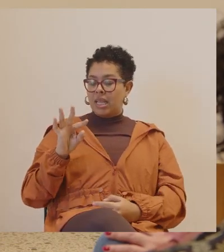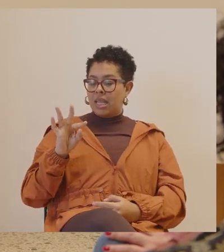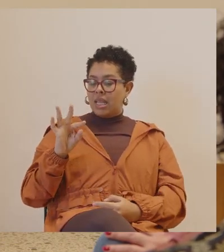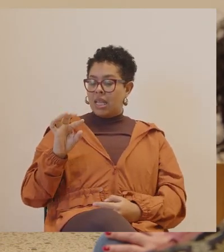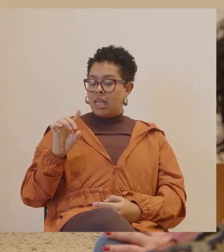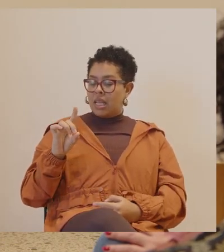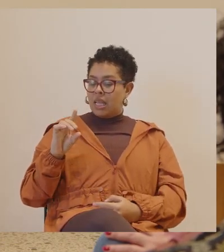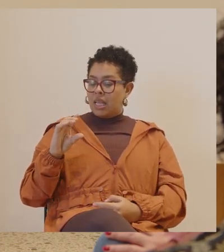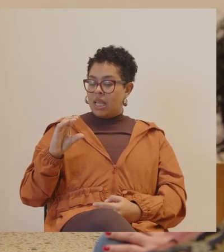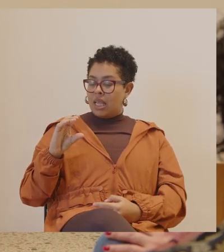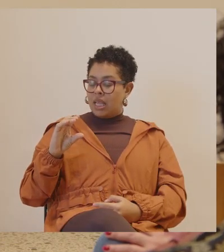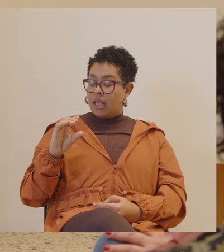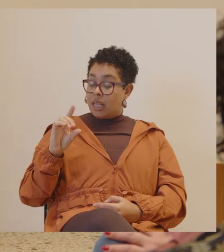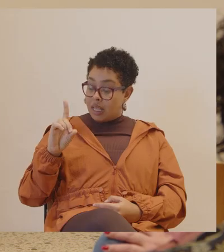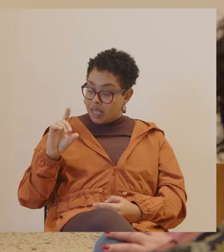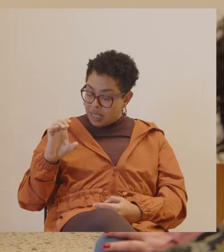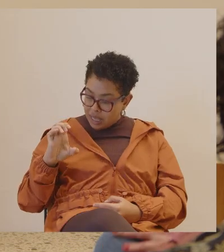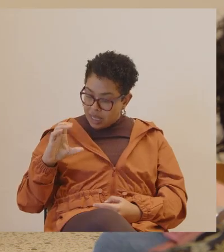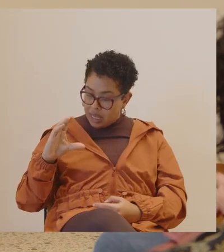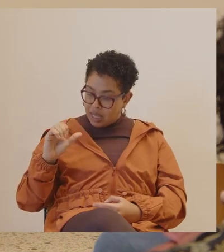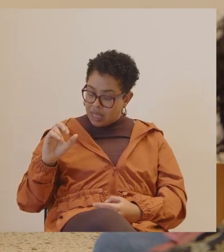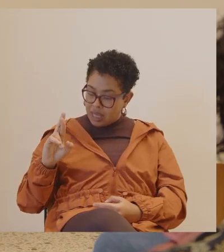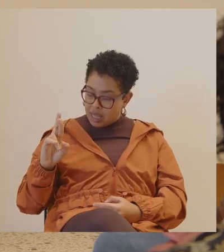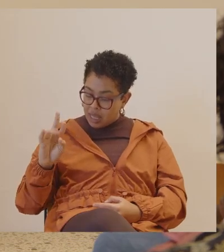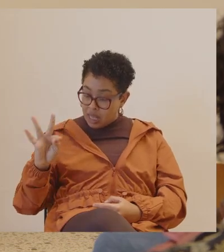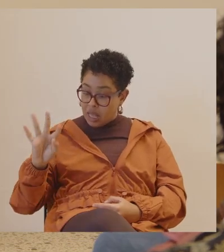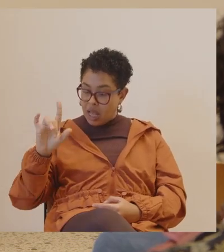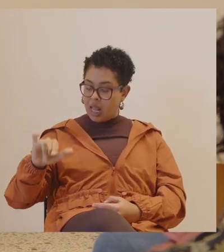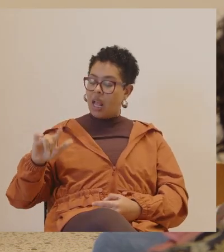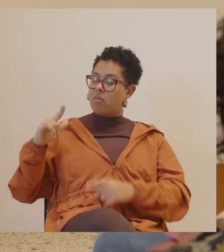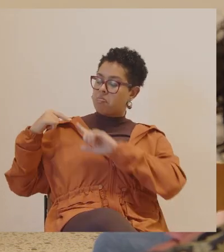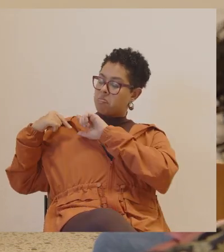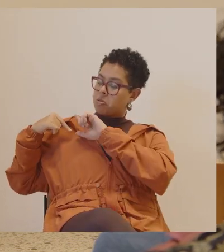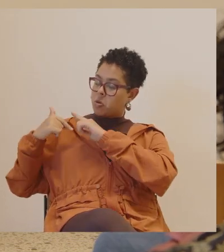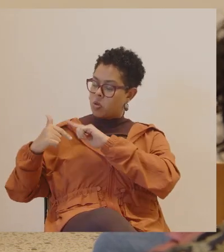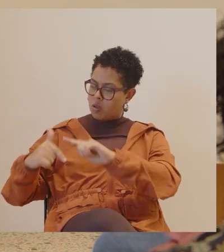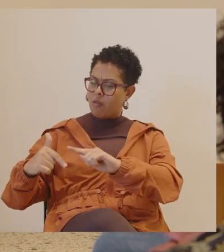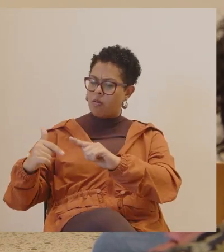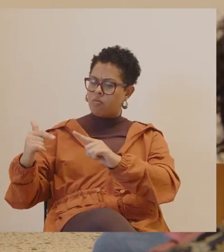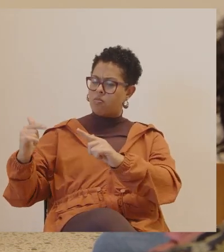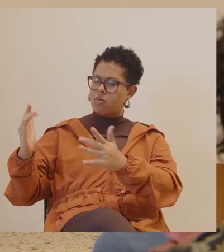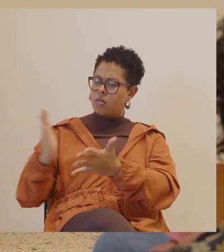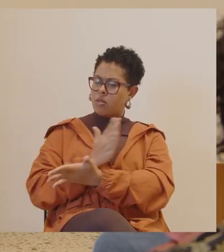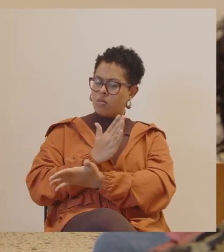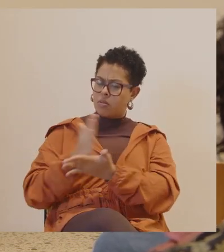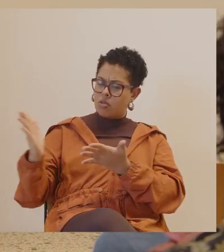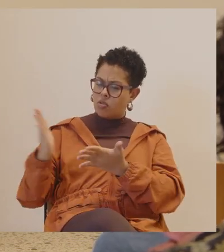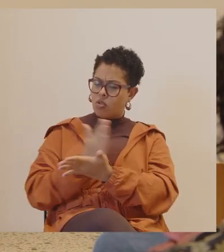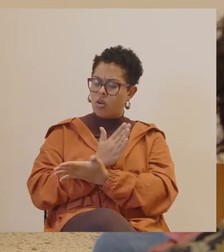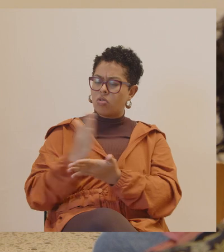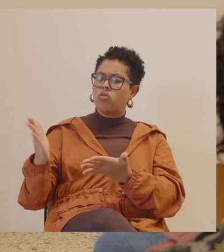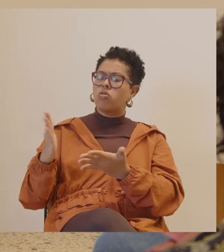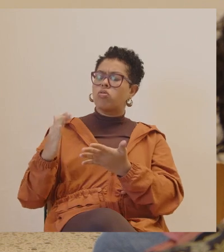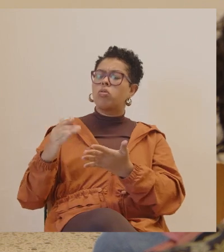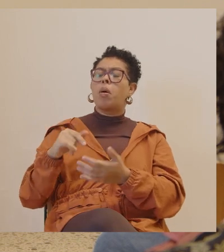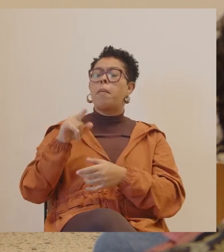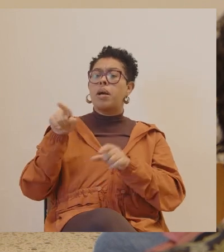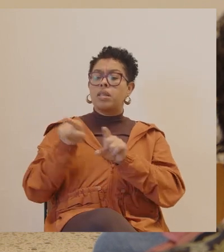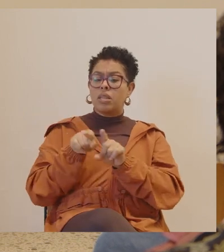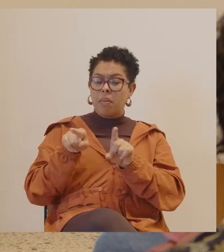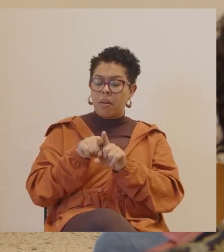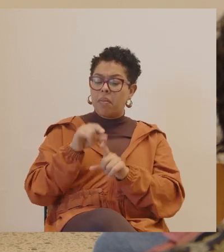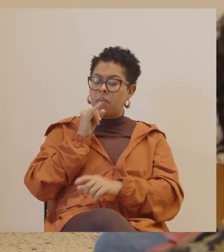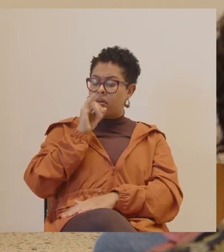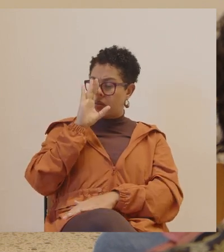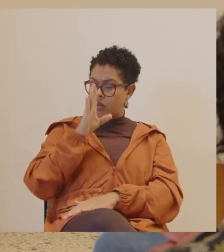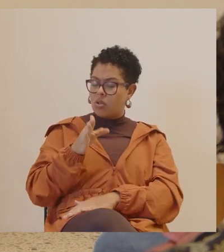muito conservador, misógino, né? Mas é um artista que está interessado em fazer os seus comentários, né,